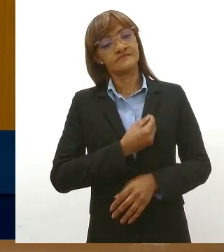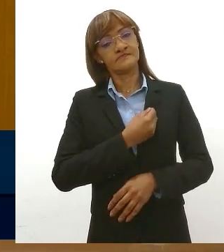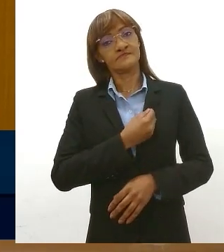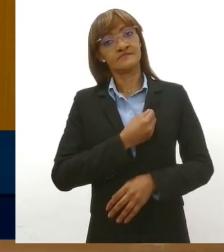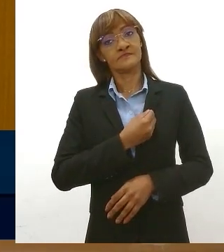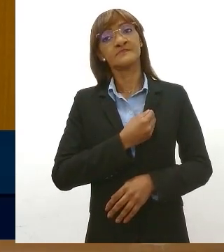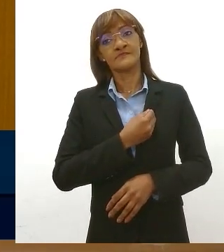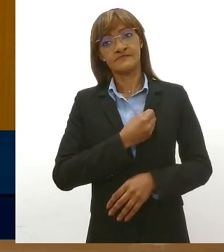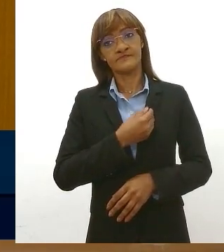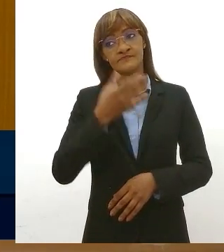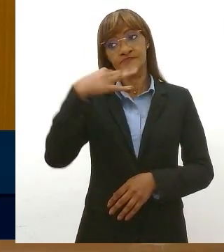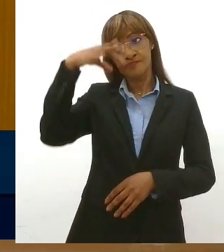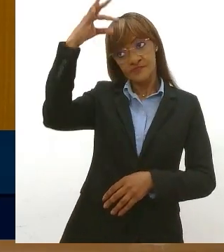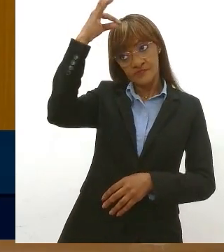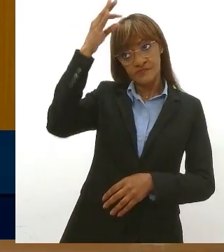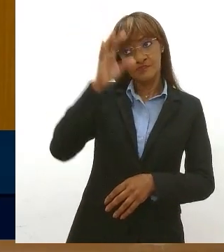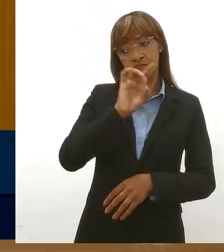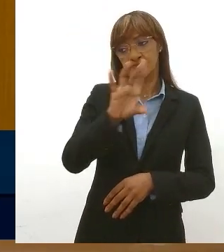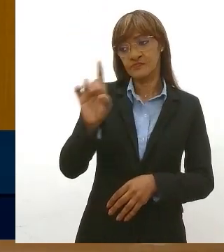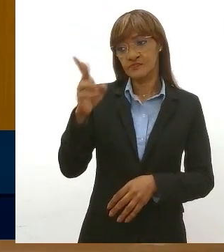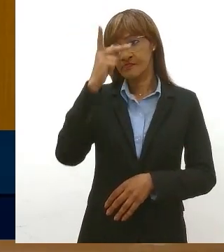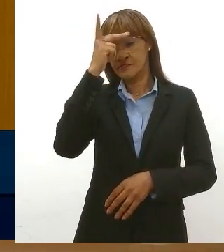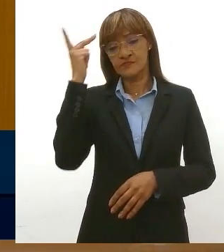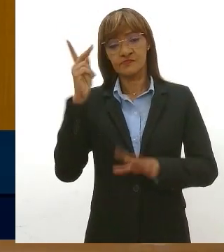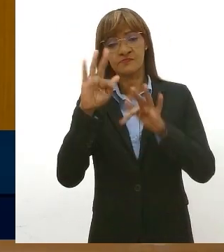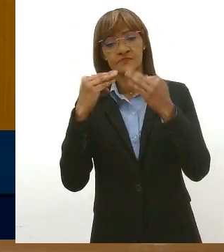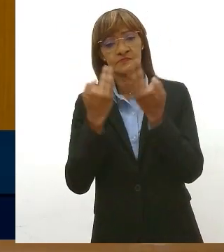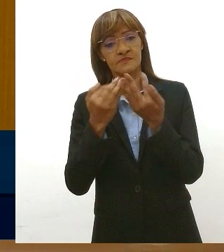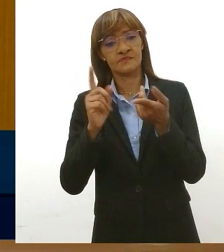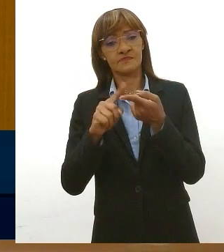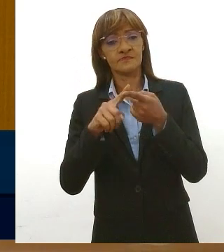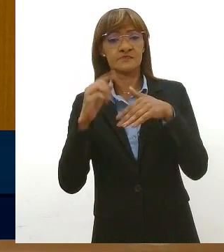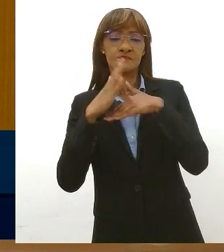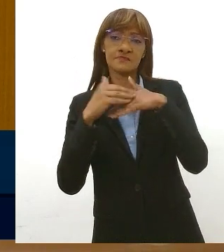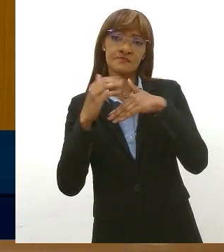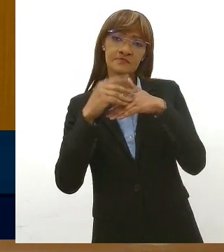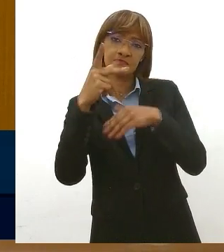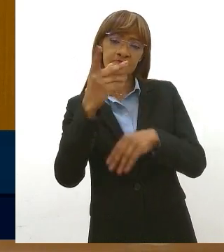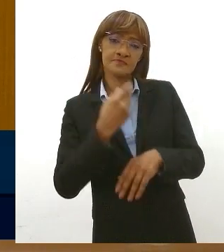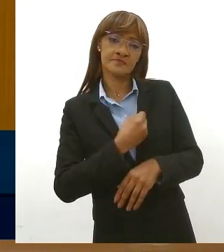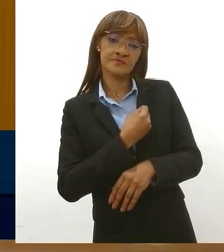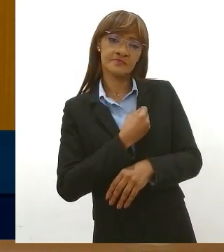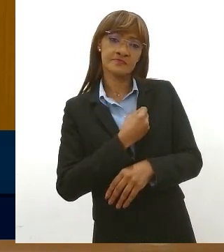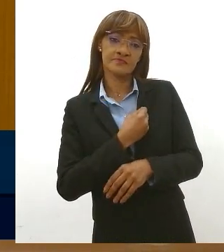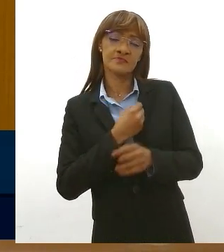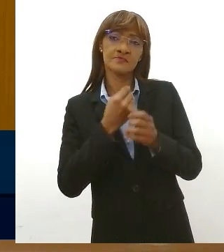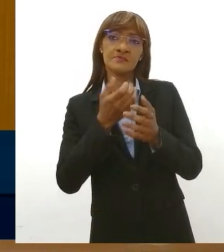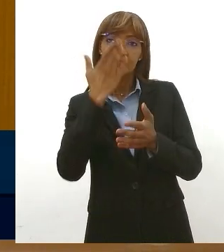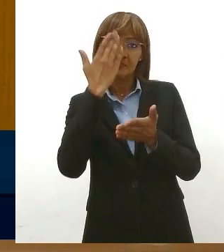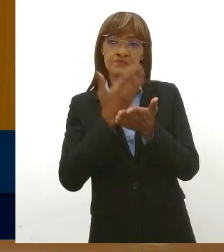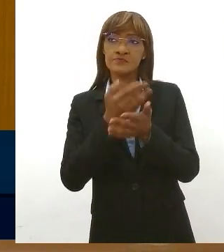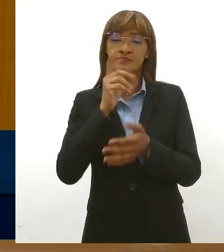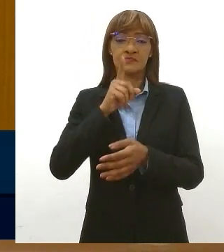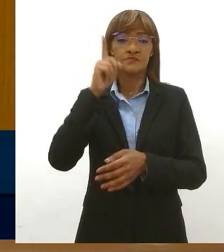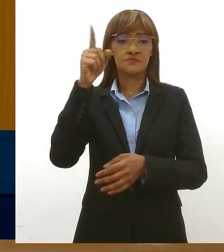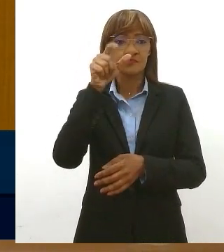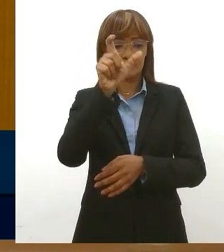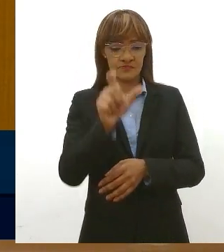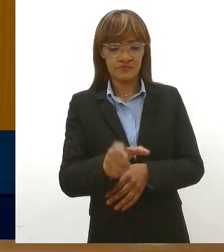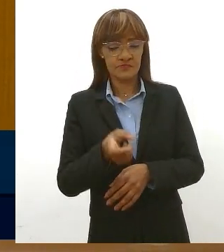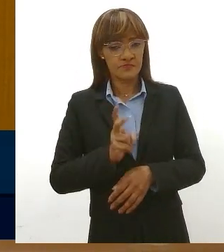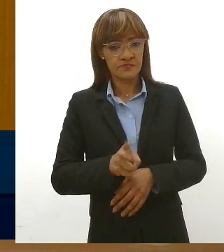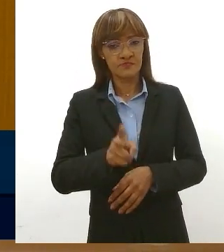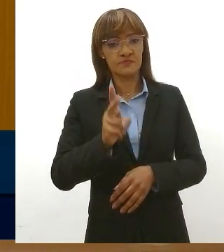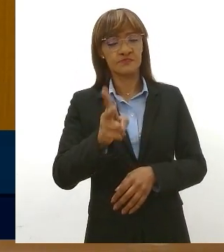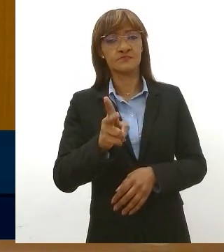familiar. Pastor Reginaldo, quero dizer que eu tenho um carinho especial por sua vida e espero em Deus que você possa continuar sendo esse homem de Deus, trazendo exemplo